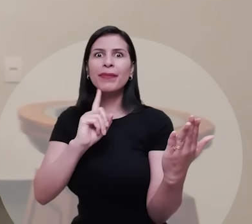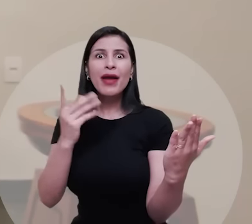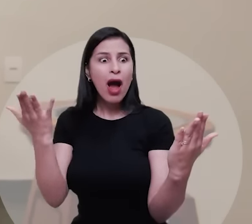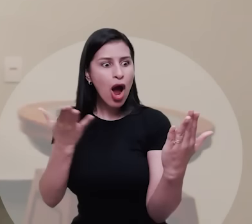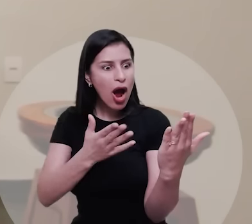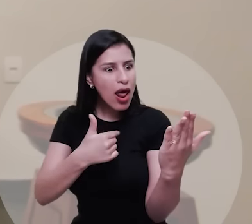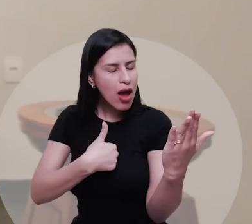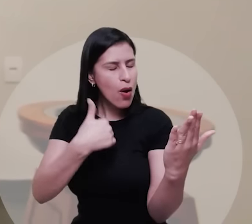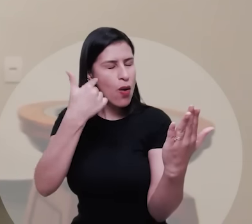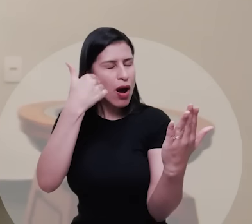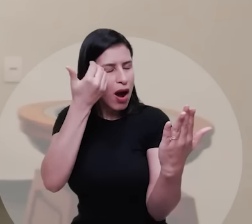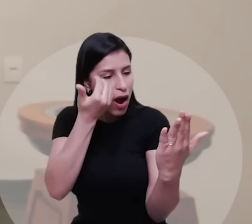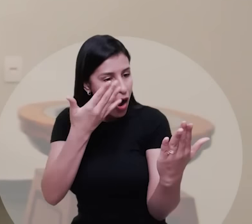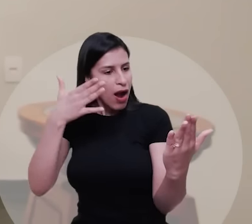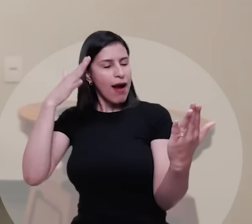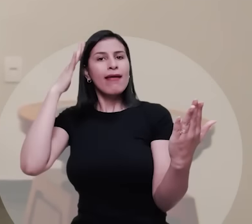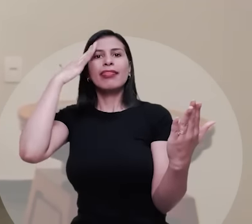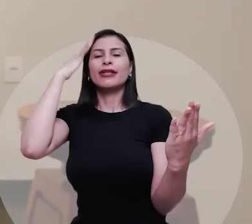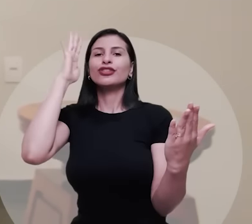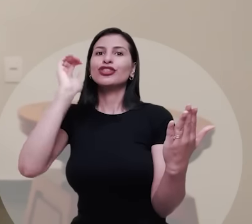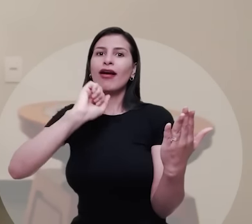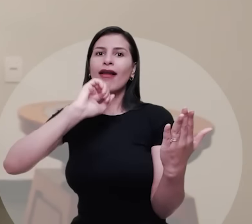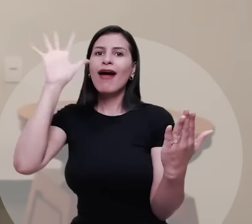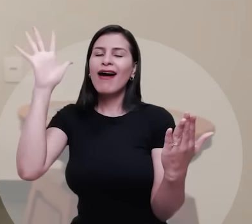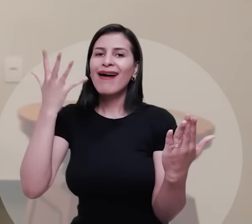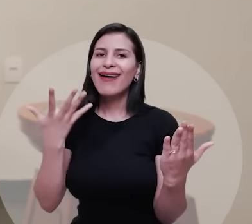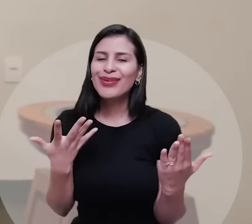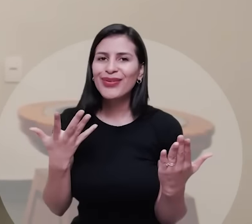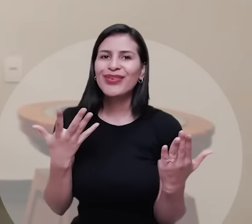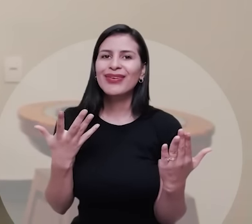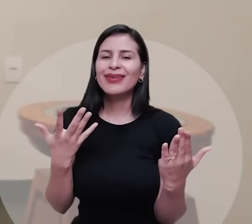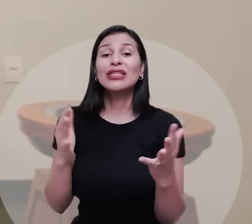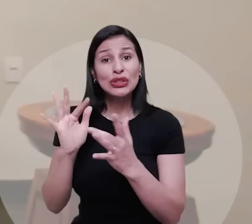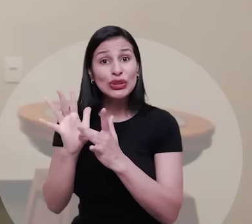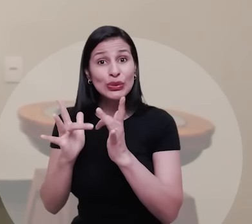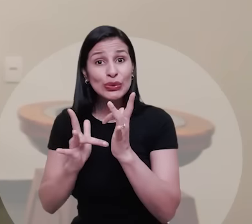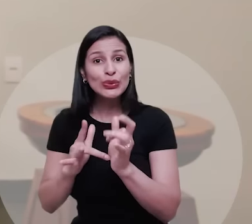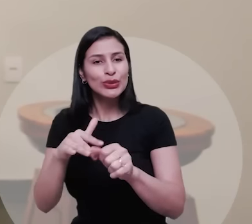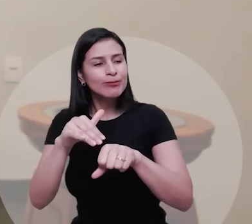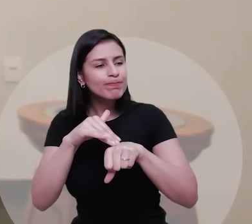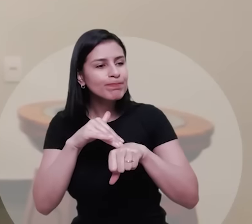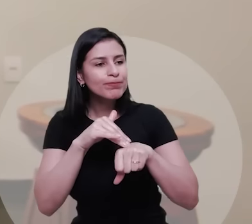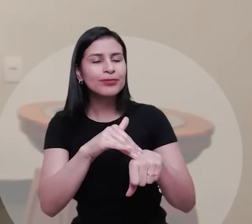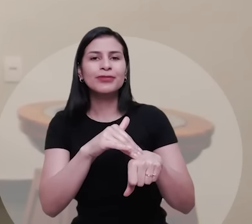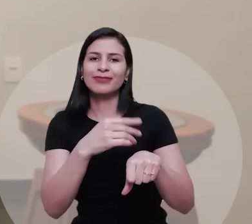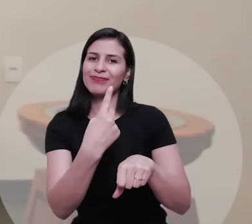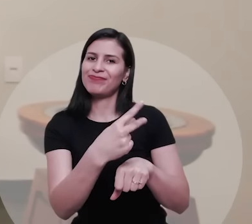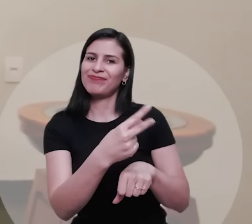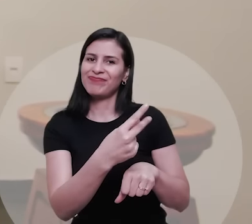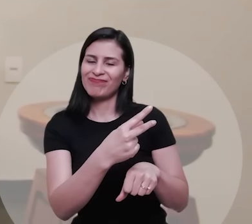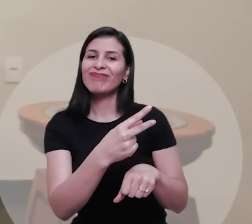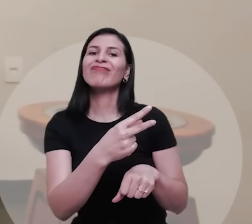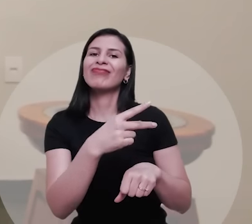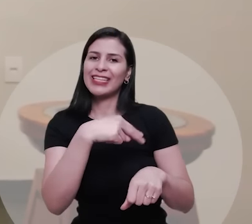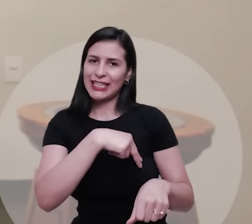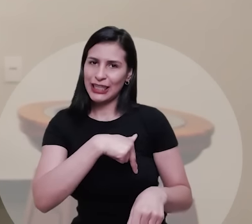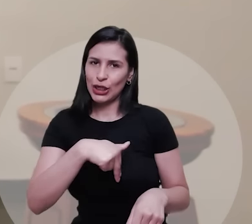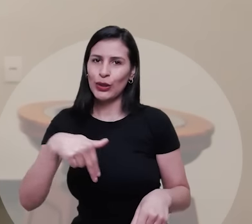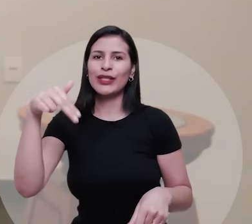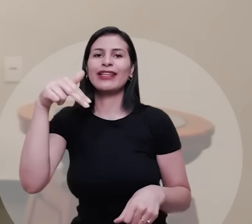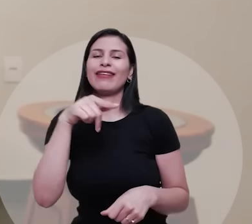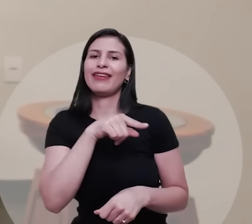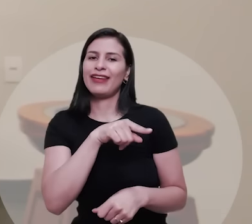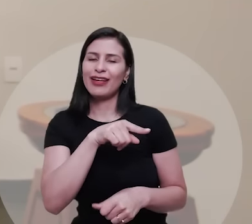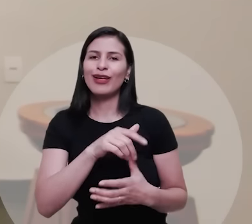Nicodemos, ele traz essa pergunta no mais íntimo do ser dele. Nós poderíamos